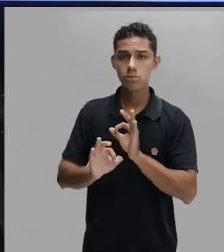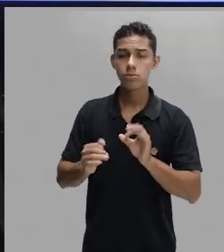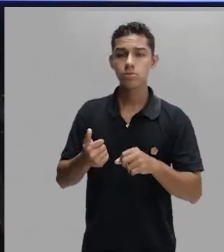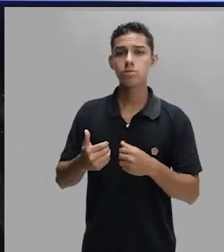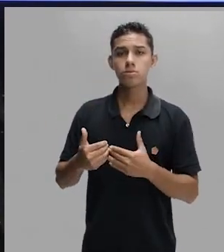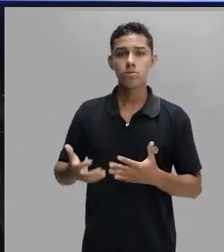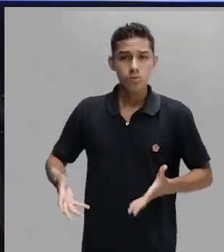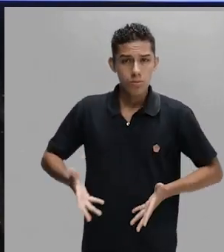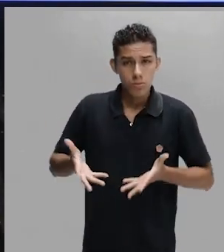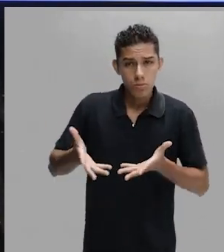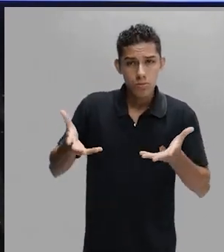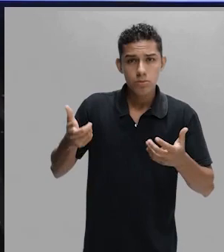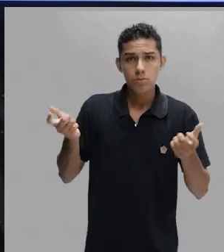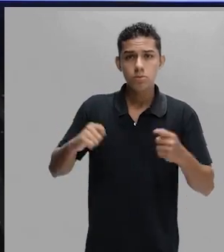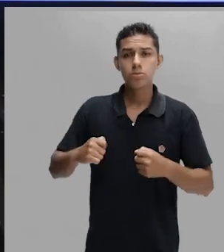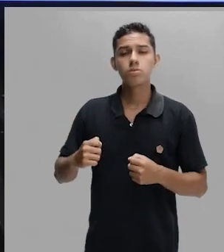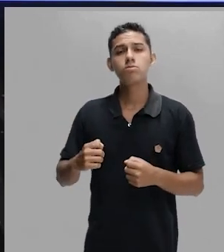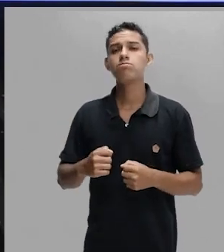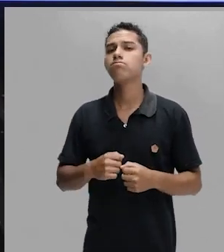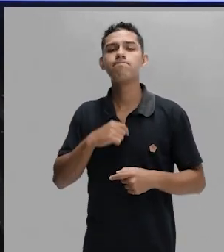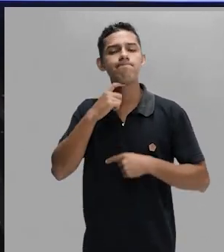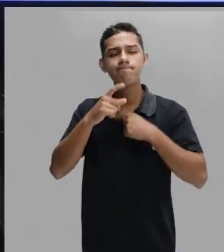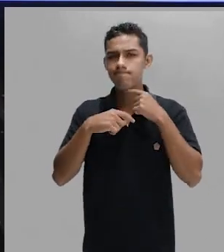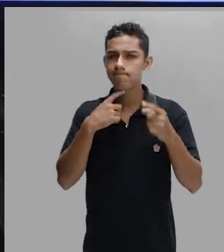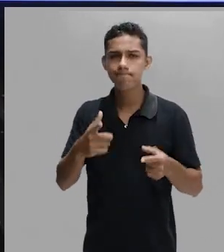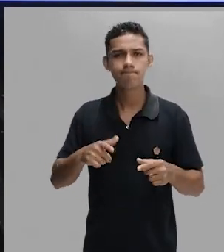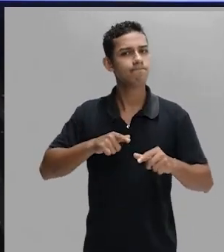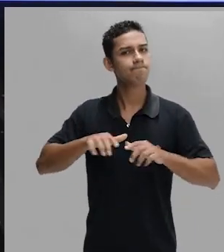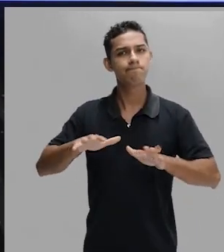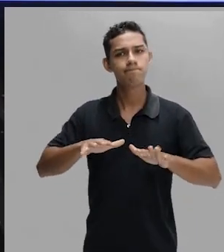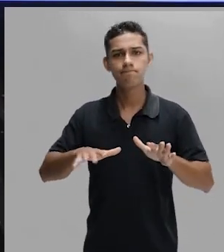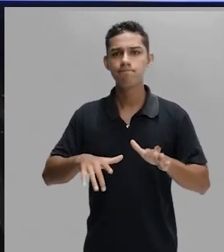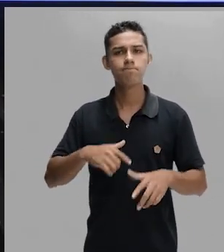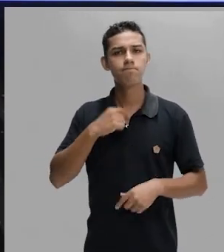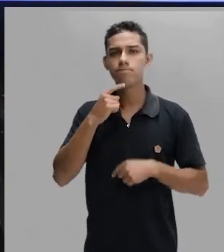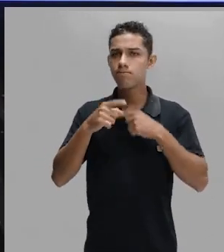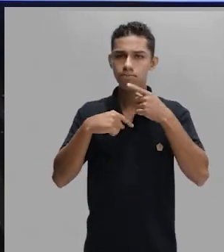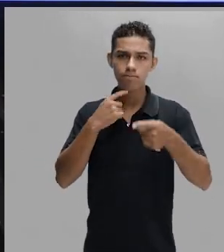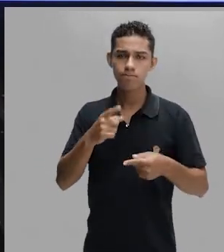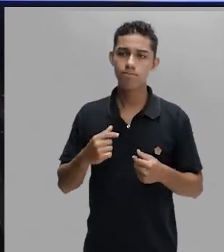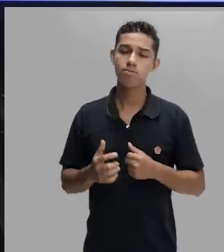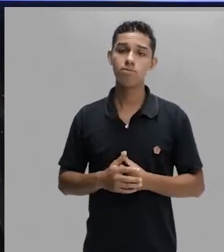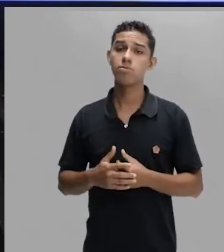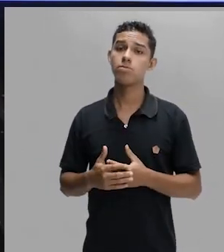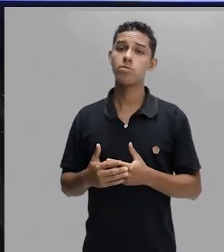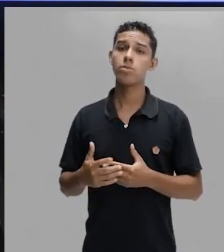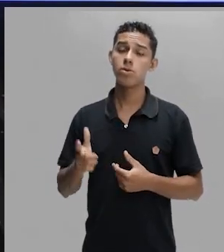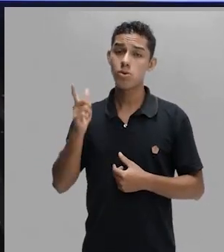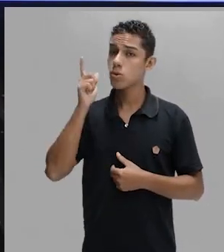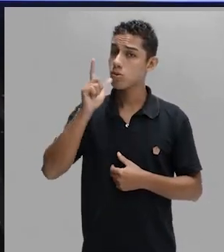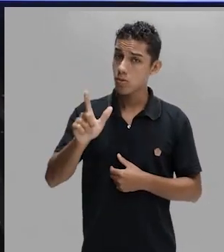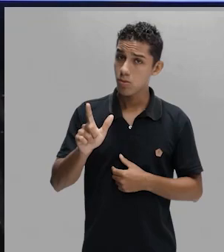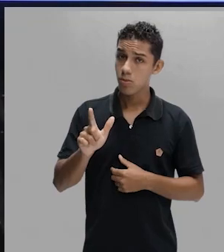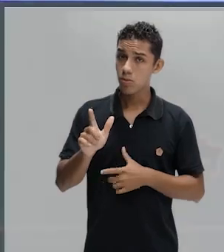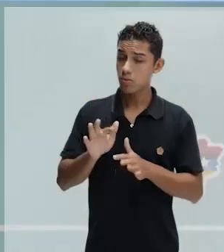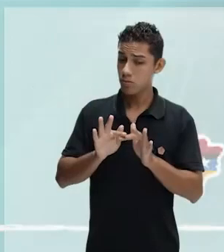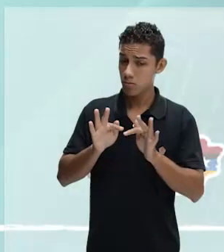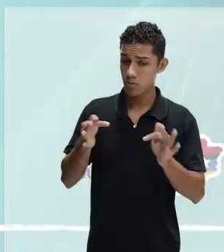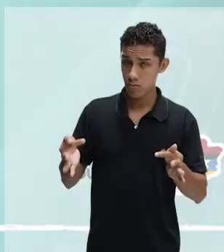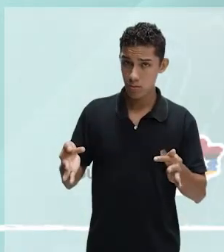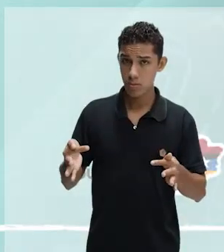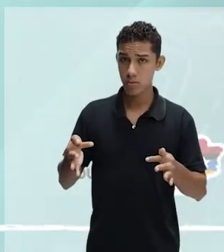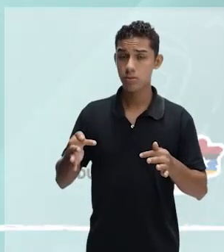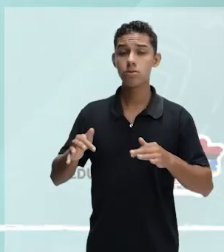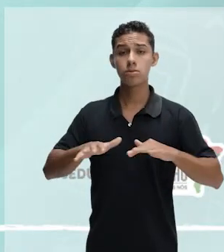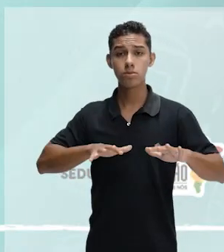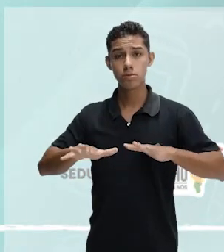é o estímulo, a excitabilidade, eu não vou ter o quê? Movimento. Tá certo? Então, para que eu tenha um simples movimento, eu preciso